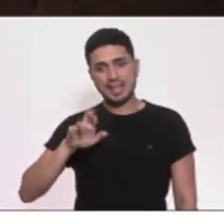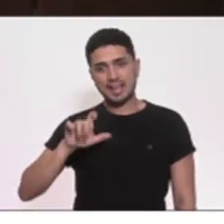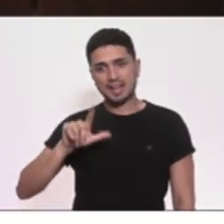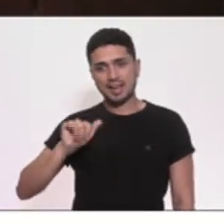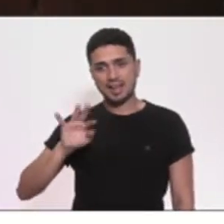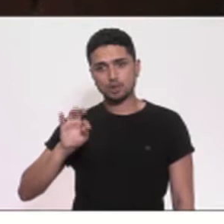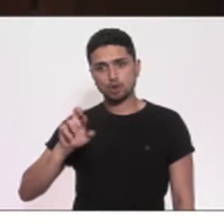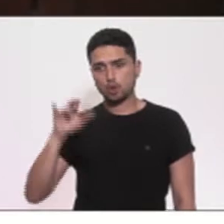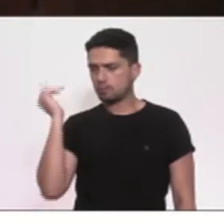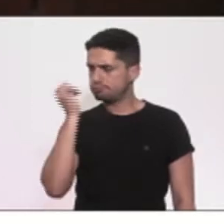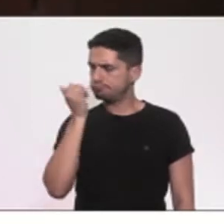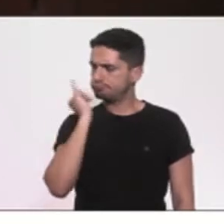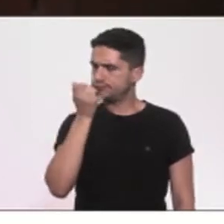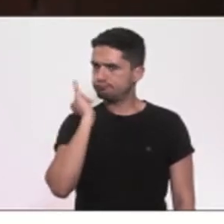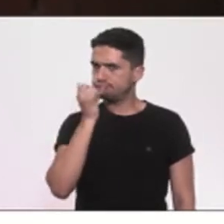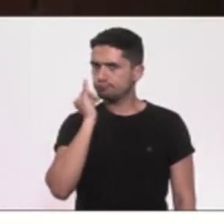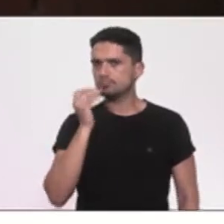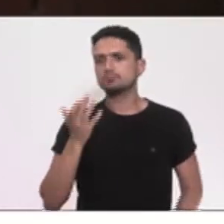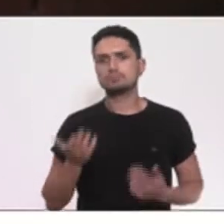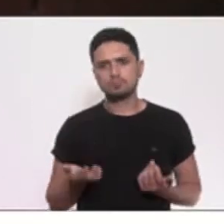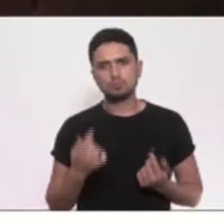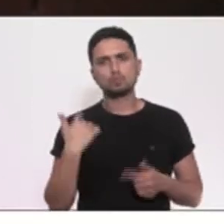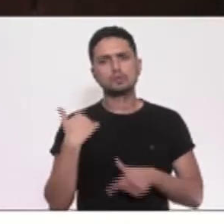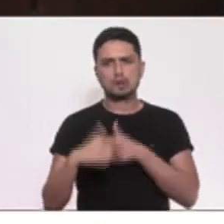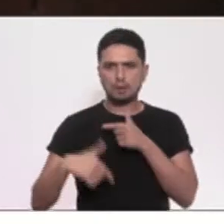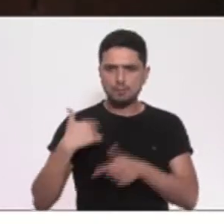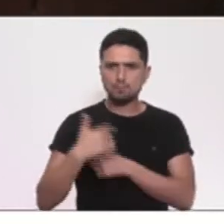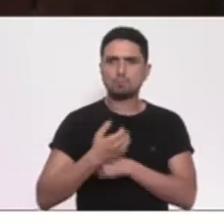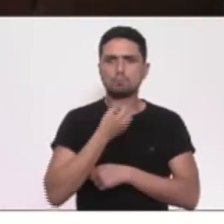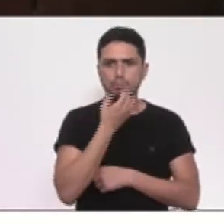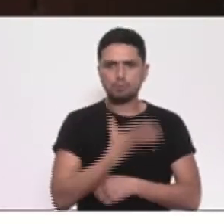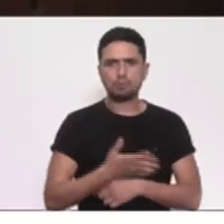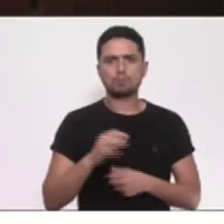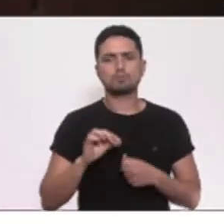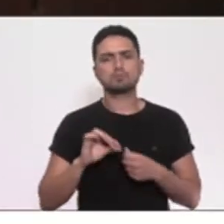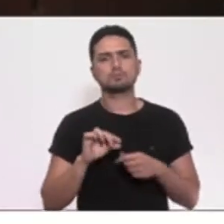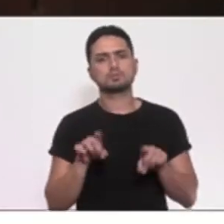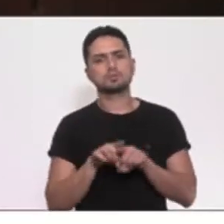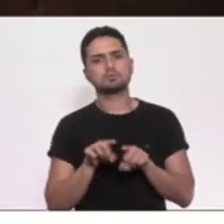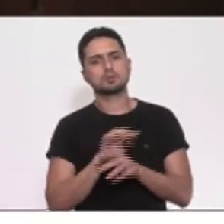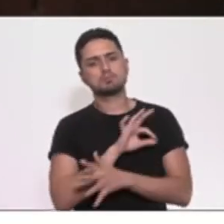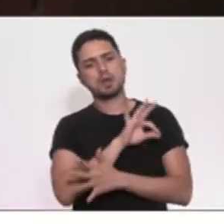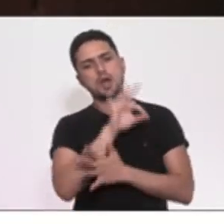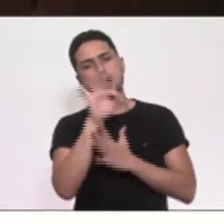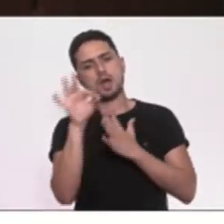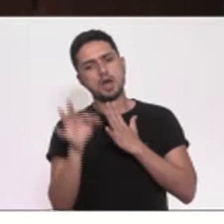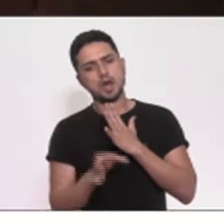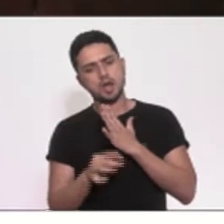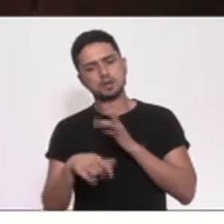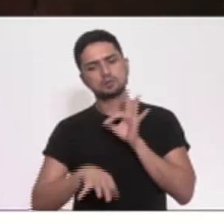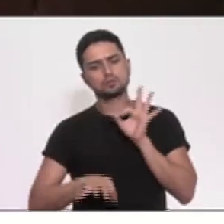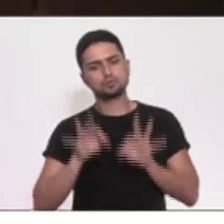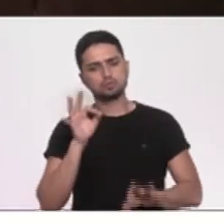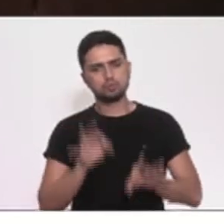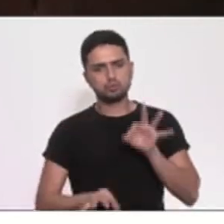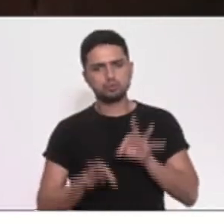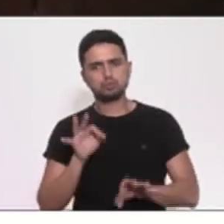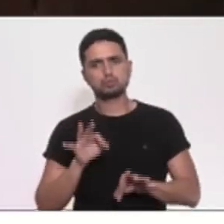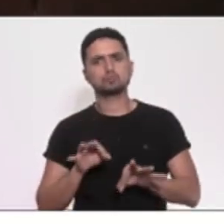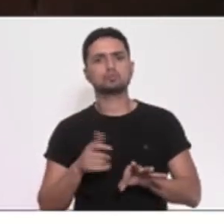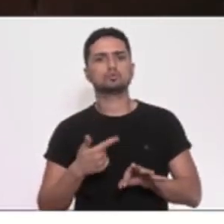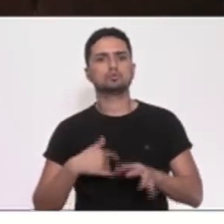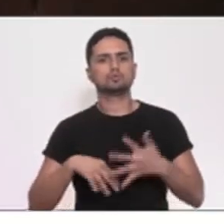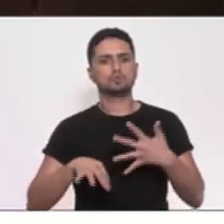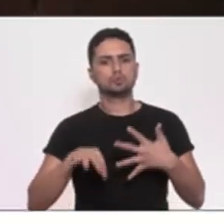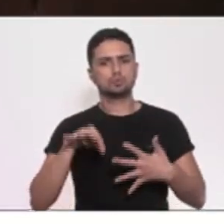Contas fez um trabalho, de fato, primoroso, que levou em consideração os aspectos jurídicos, os preâmbulos jurídicos, que, inclusive, dão